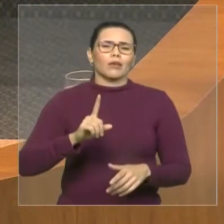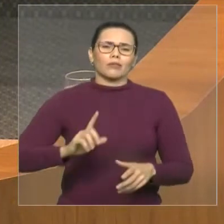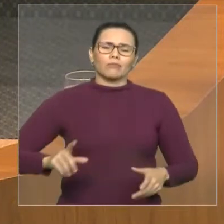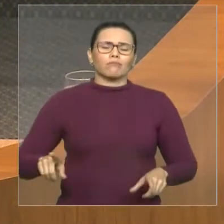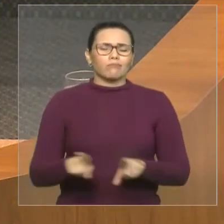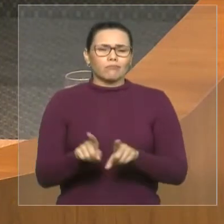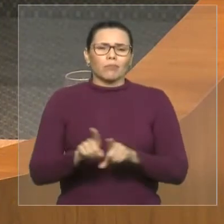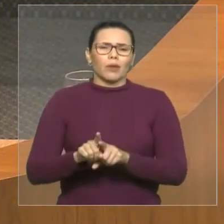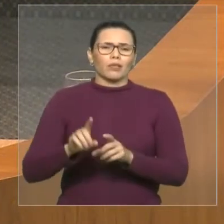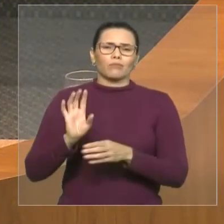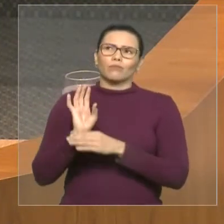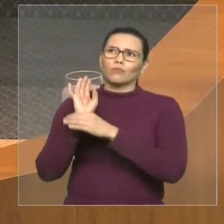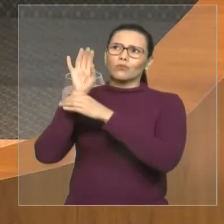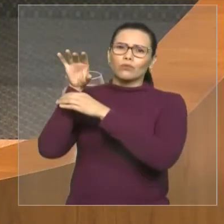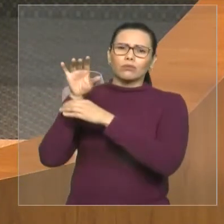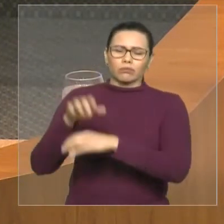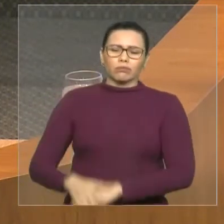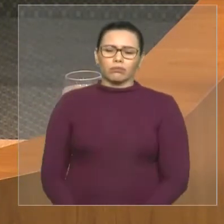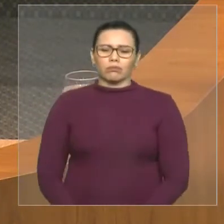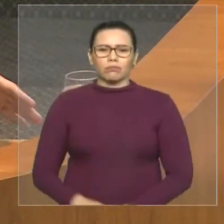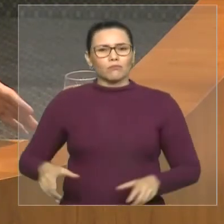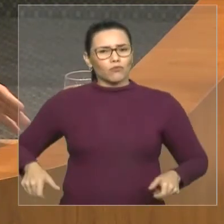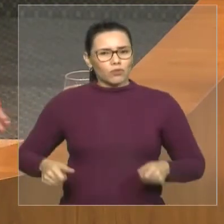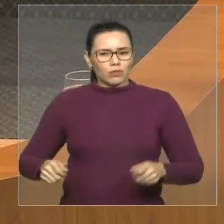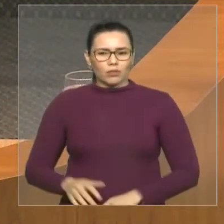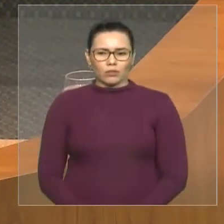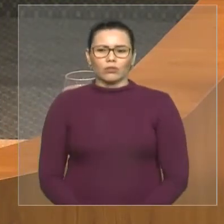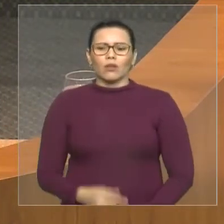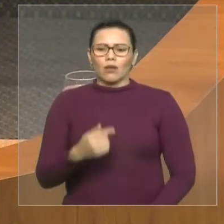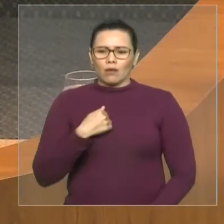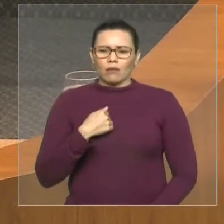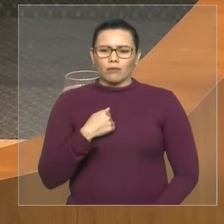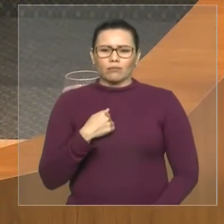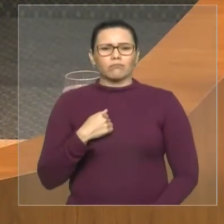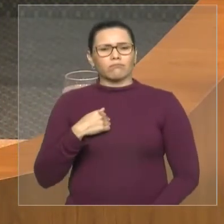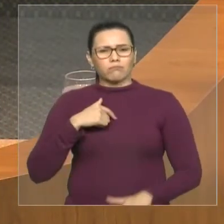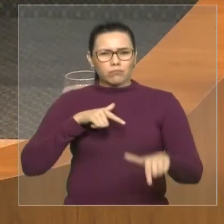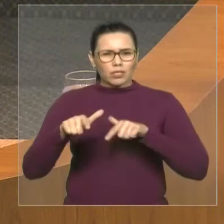região, a sua cidade. Pude acompanhar, Fernando, enquanto trabalhava aqui em São